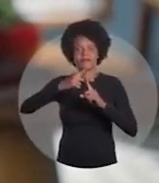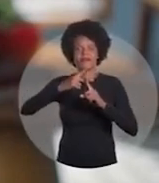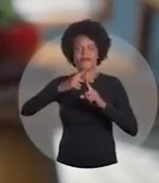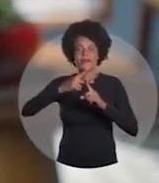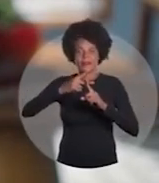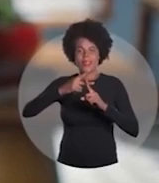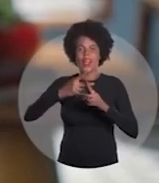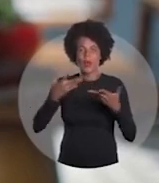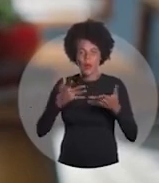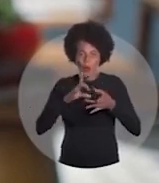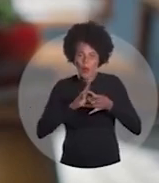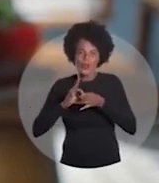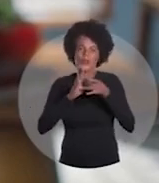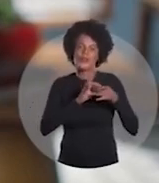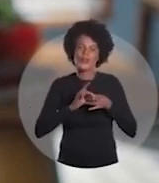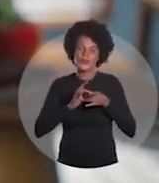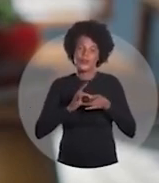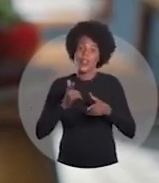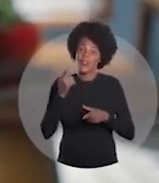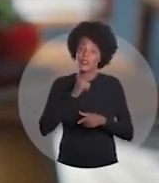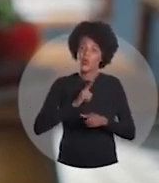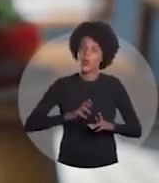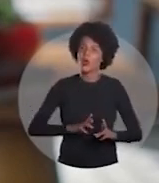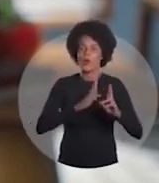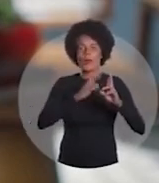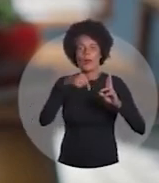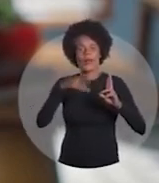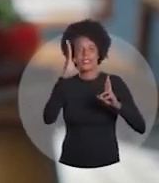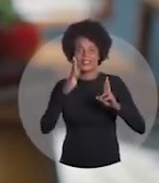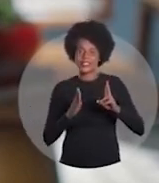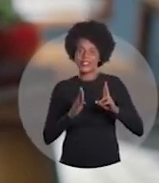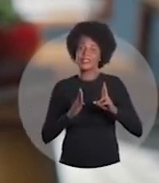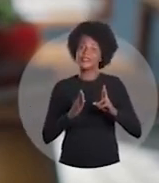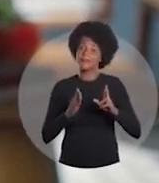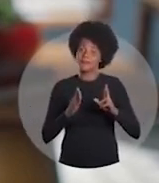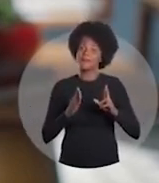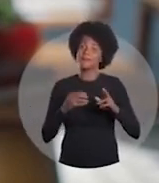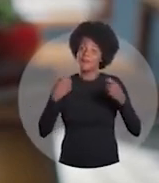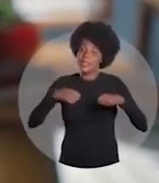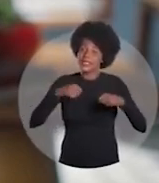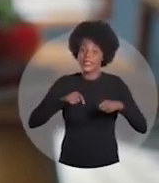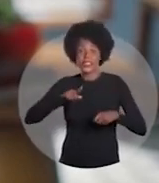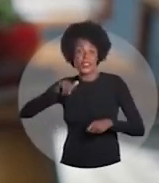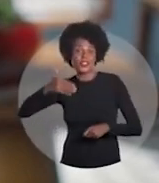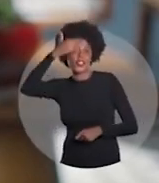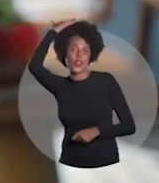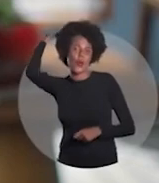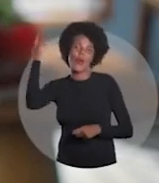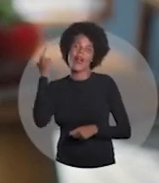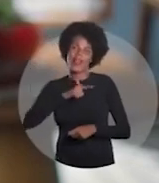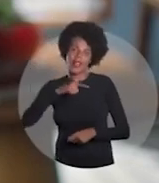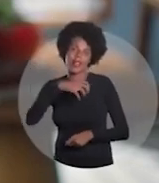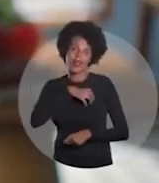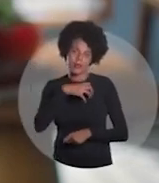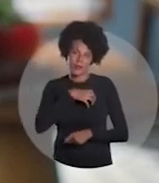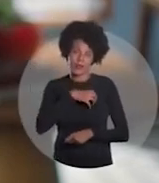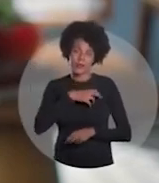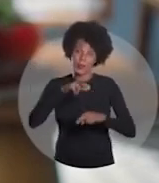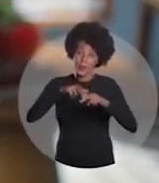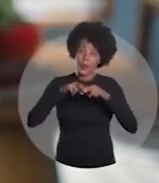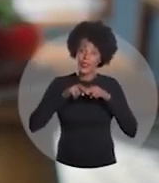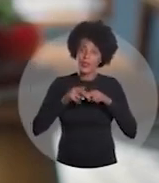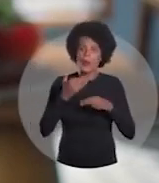ainda mais esta união. A vitória da esperança no Brasil passa mais do que nunca pela vitória de Jerônimo na Bahia. Por